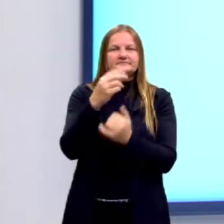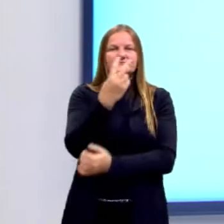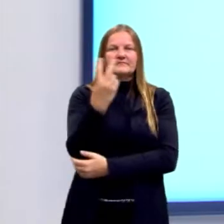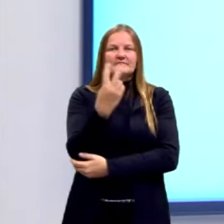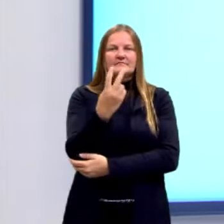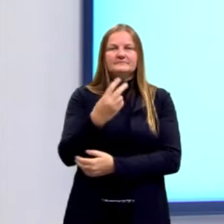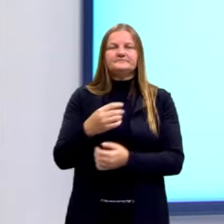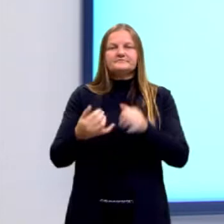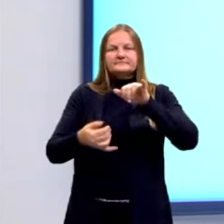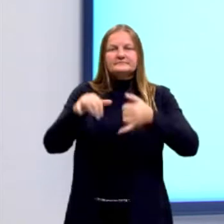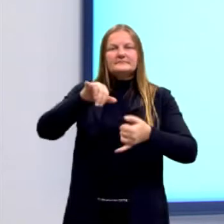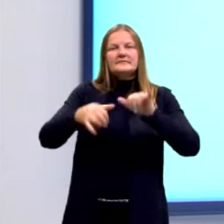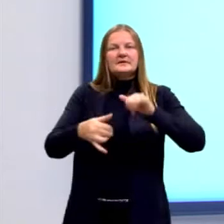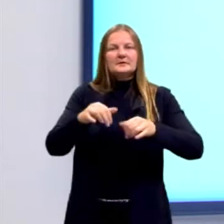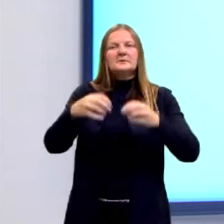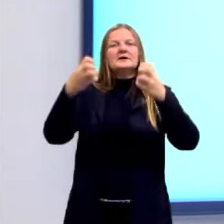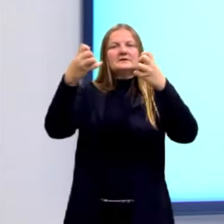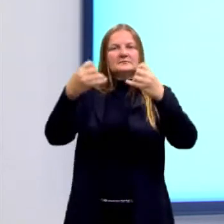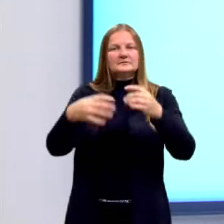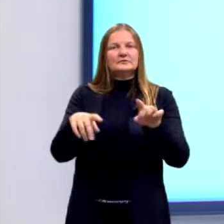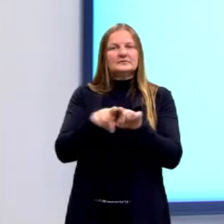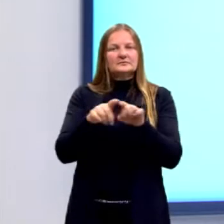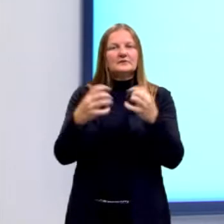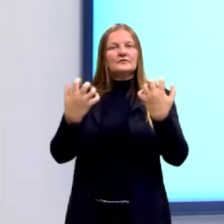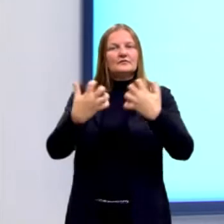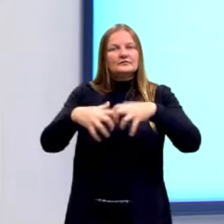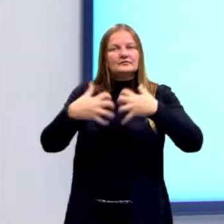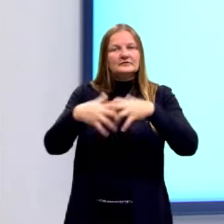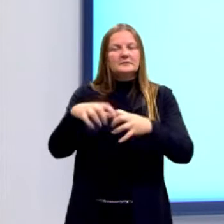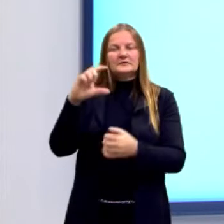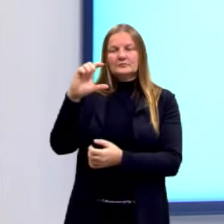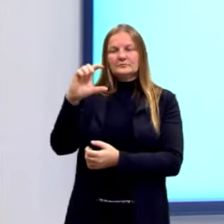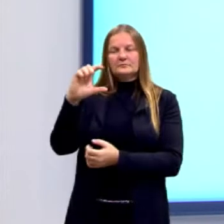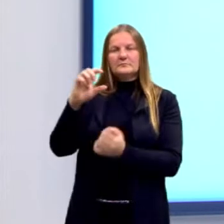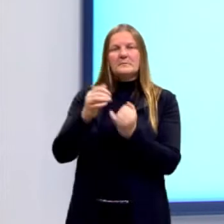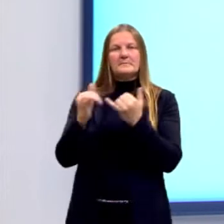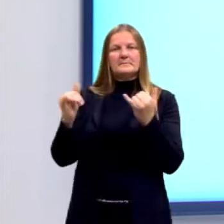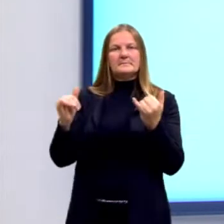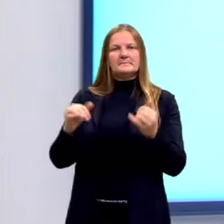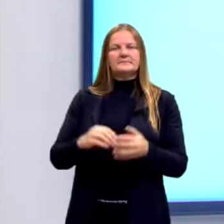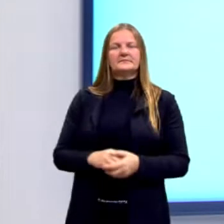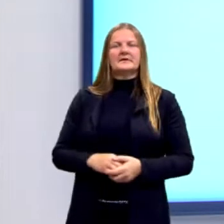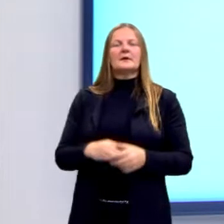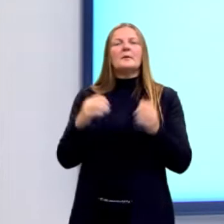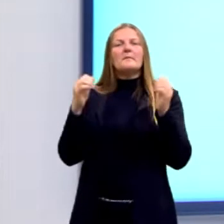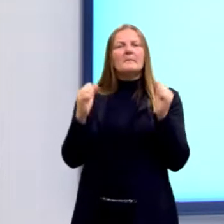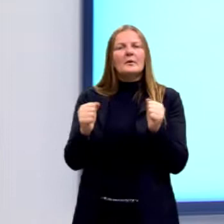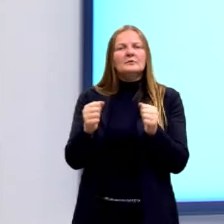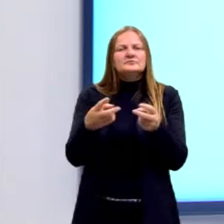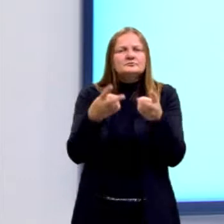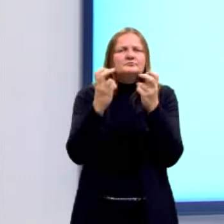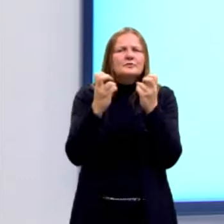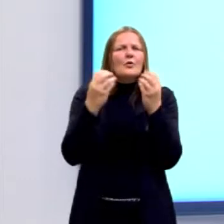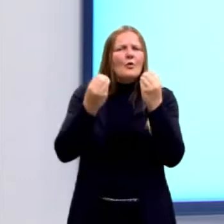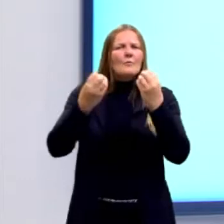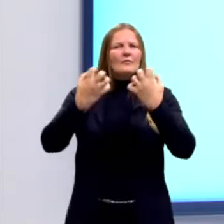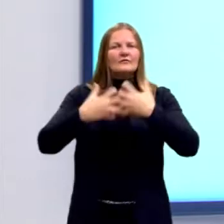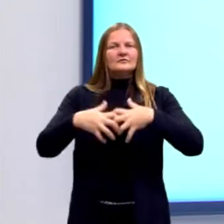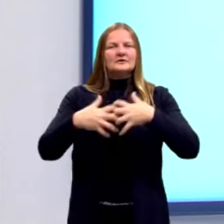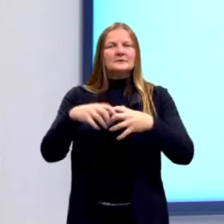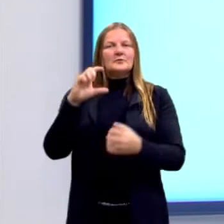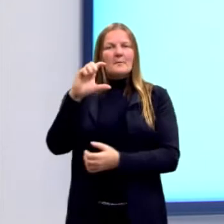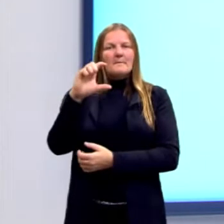a nossa professora Ela explicou o funcionamento da bom né então lá nessa aula Vocês conseguem ver certinho o